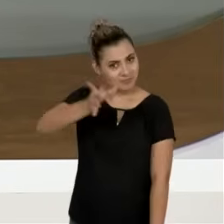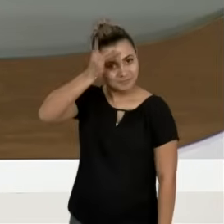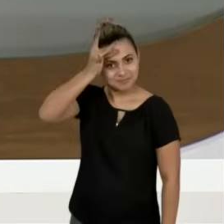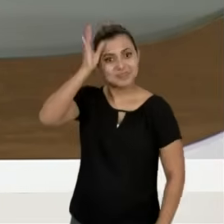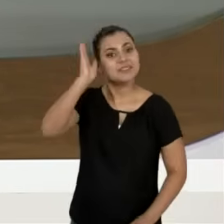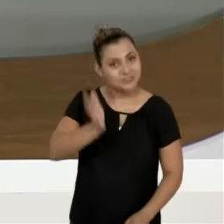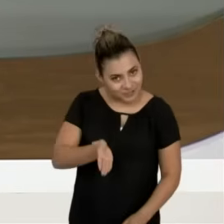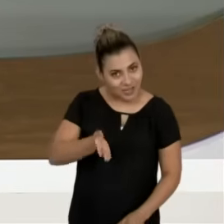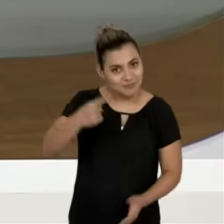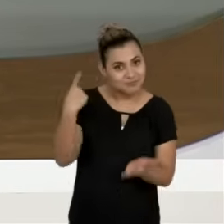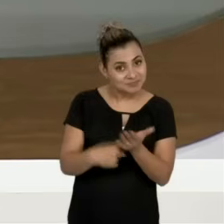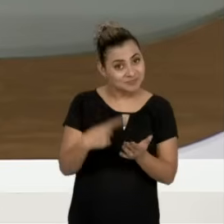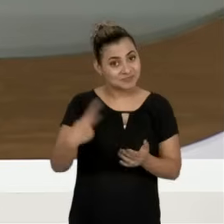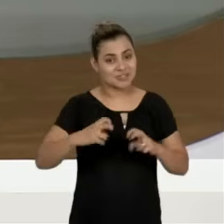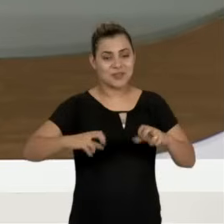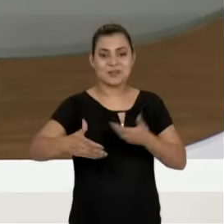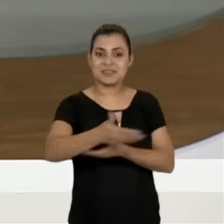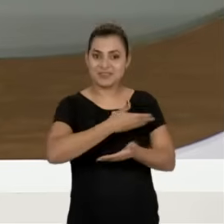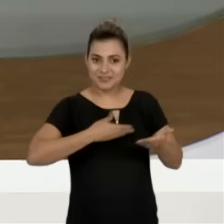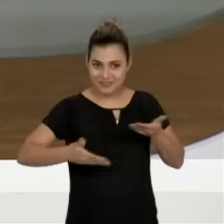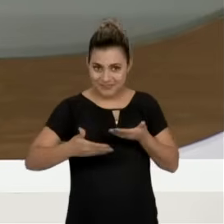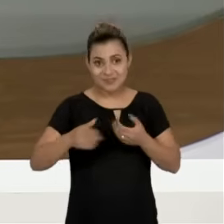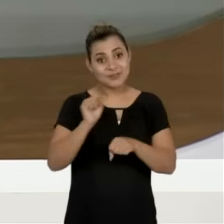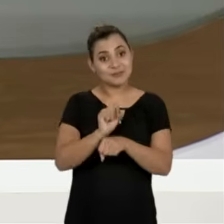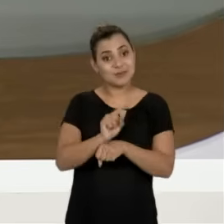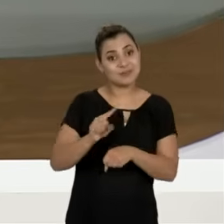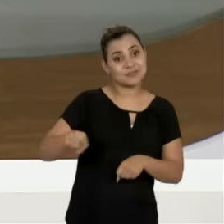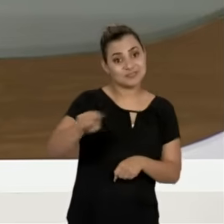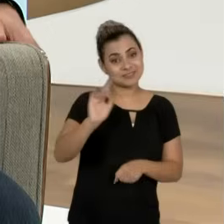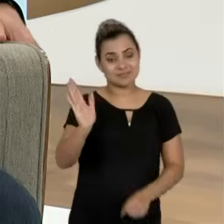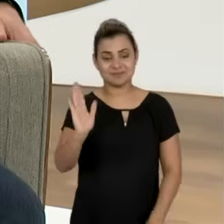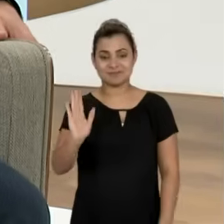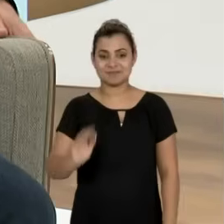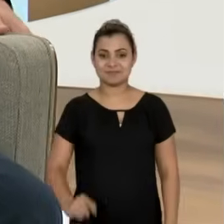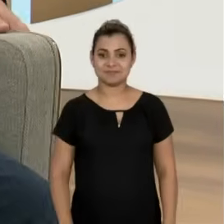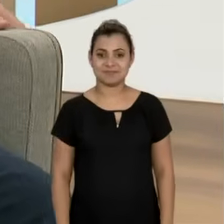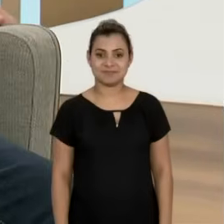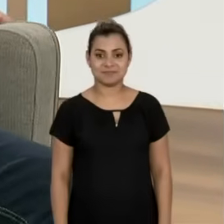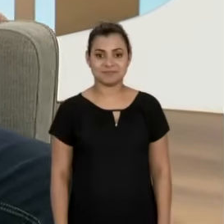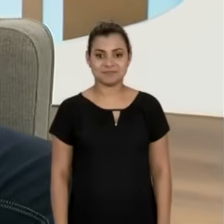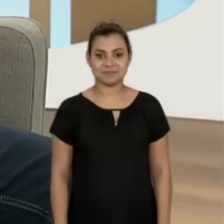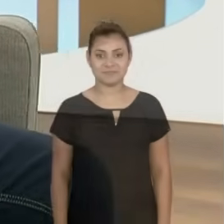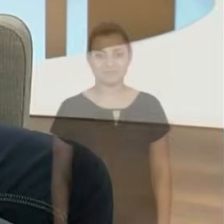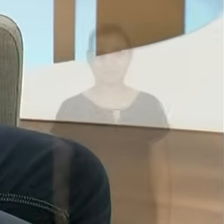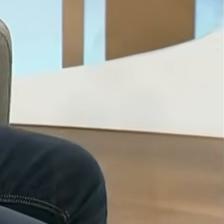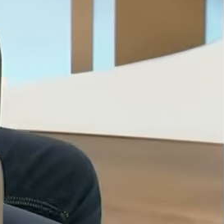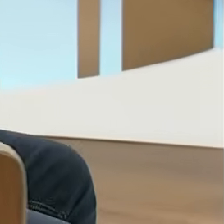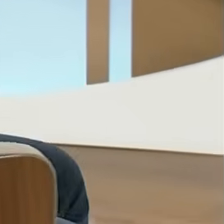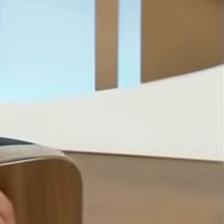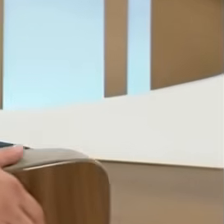encontro marcado aqui no Roda Viva. Eu espero por você. Até lá. Obrigado.